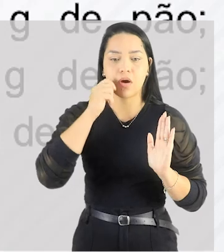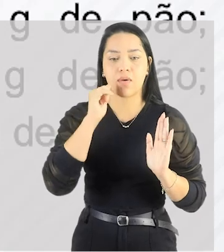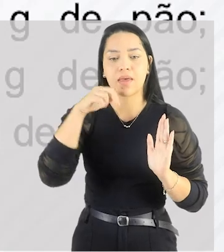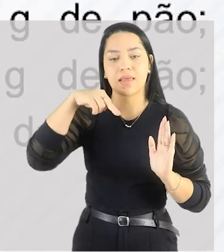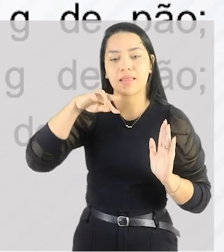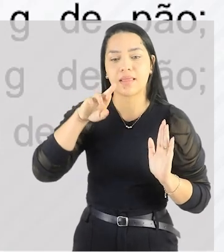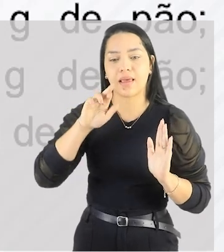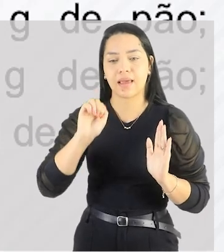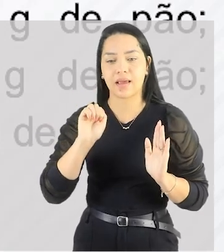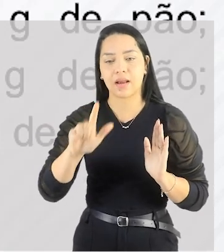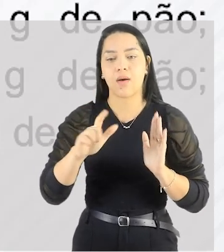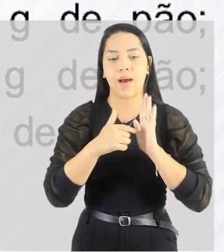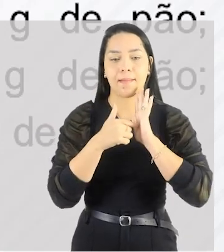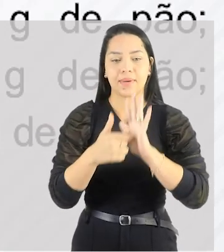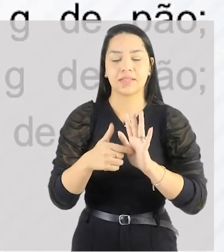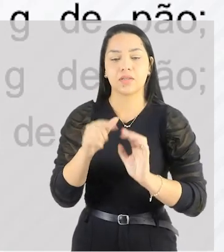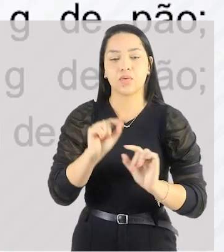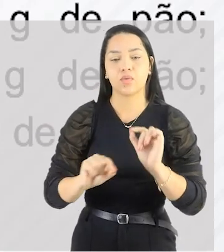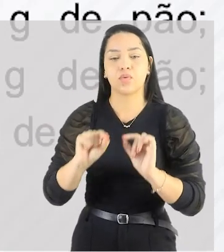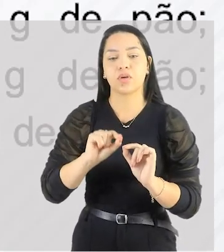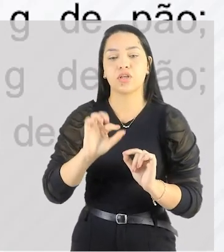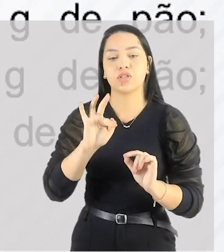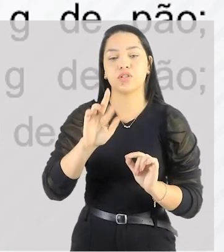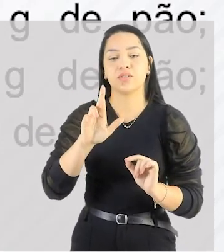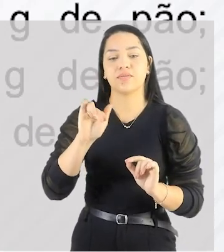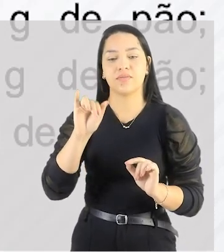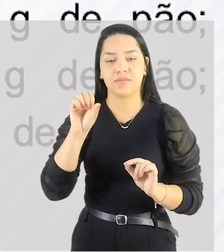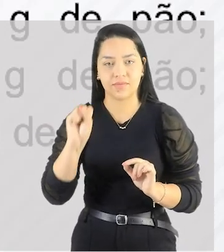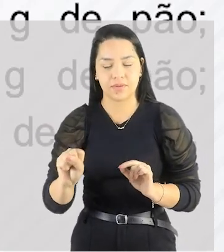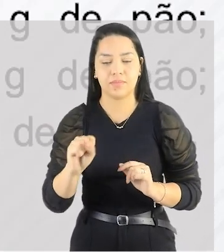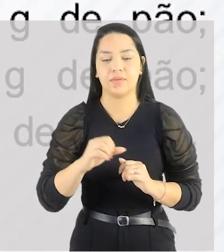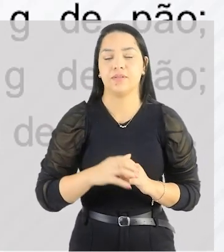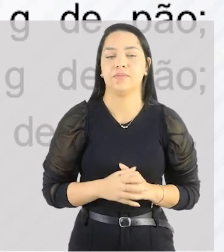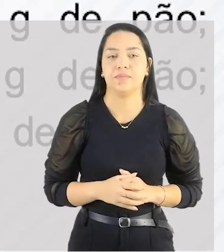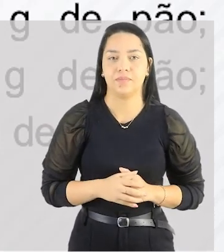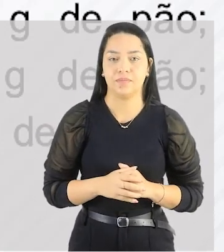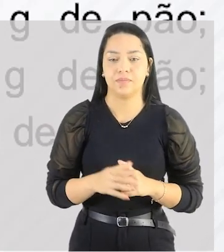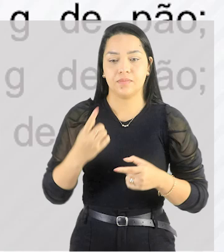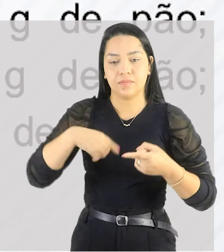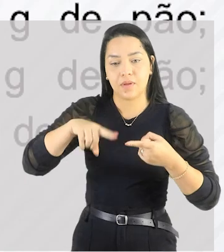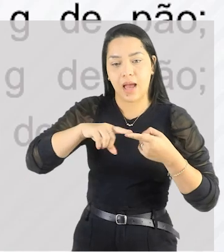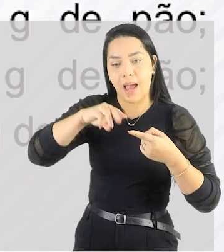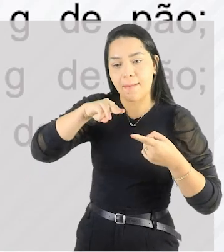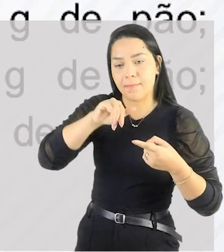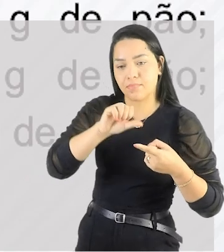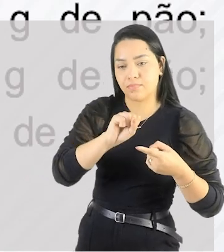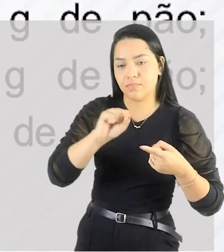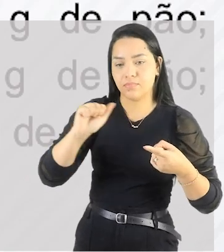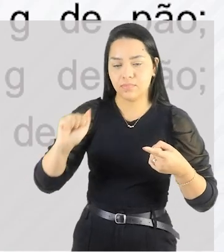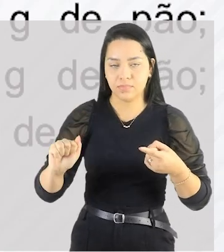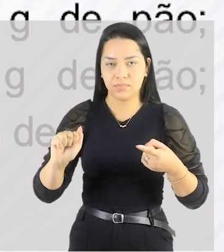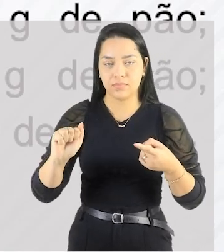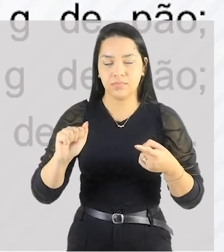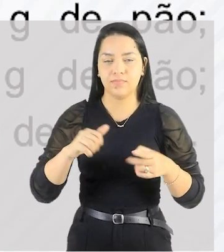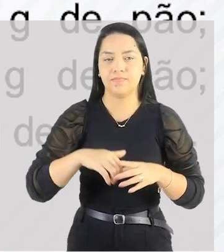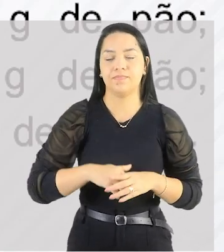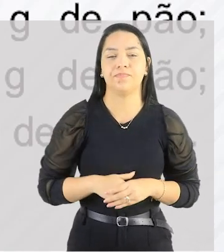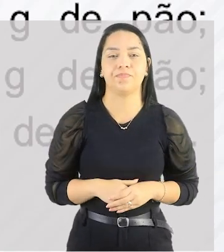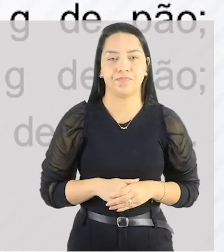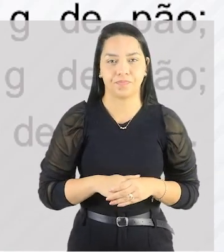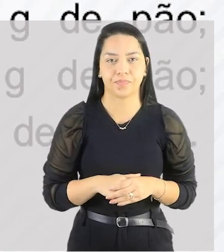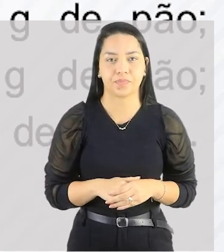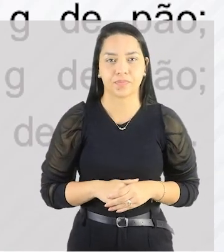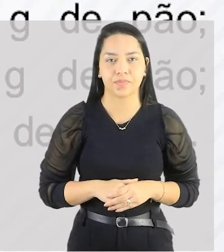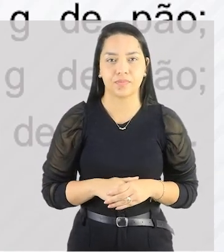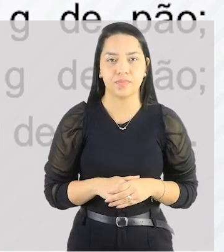integral apresentam as seguintes concentrações de fibras: massa de fibra por massa de